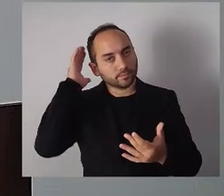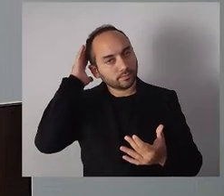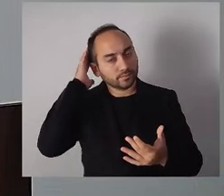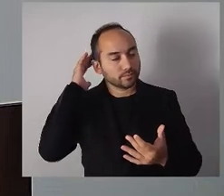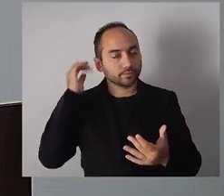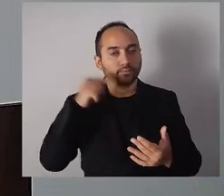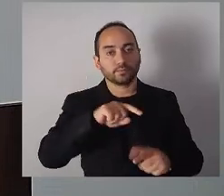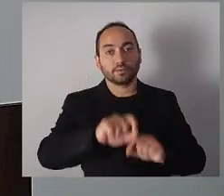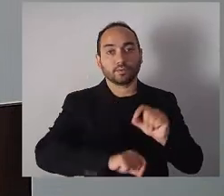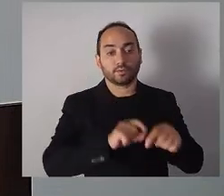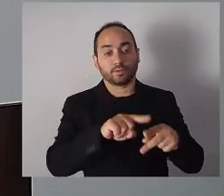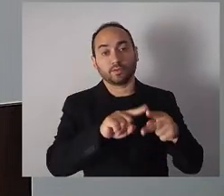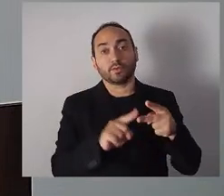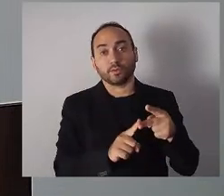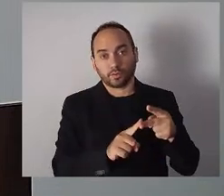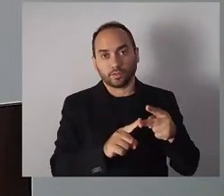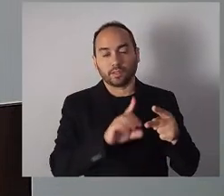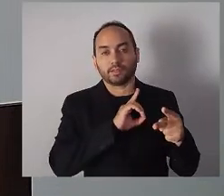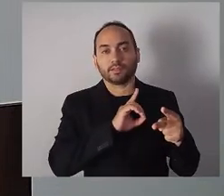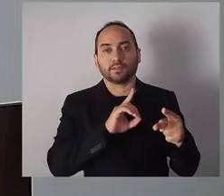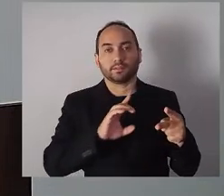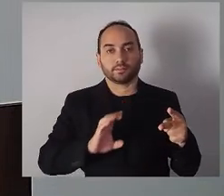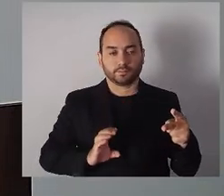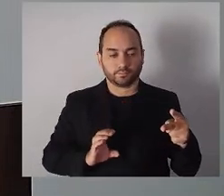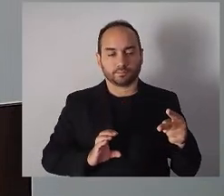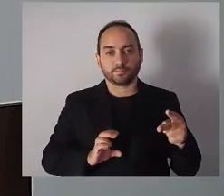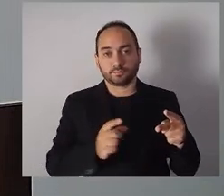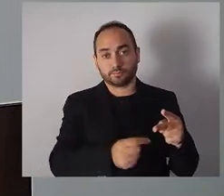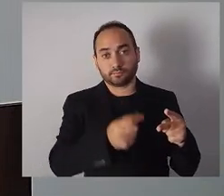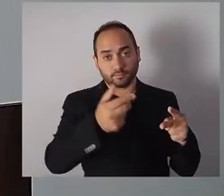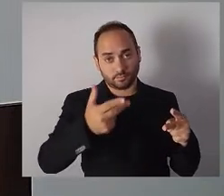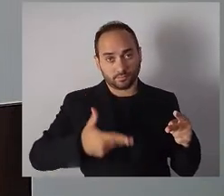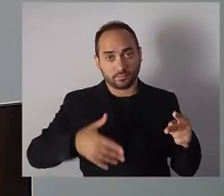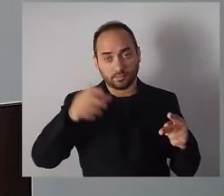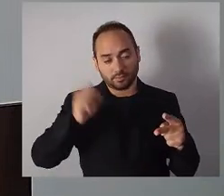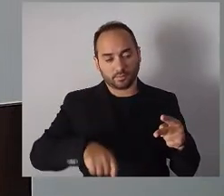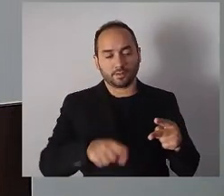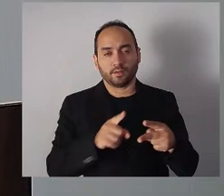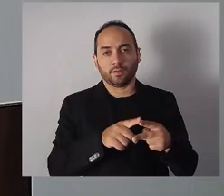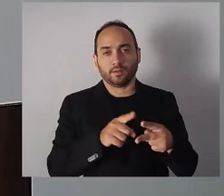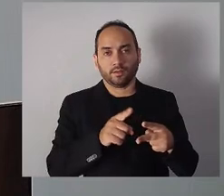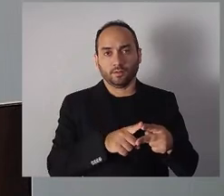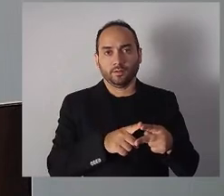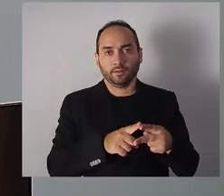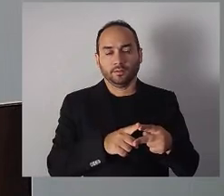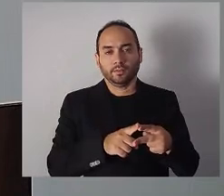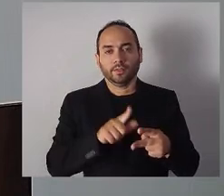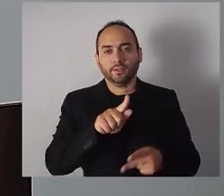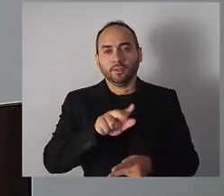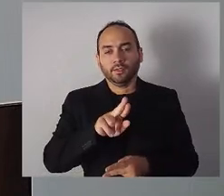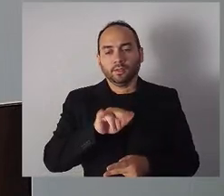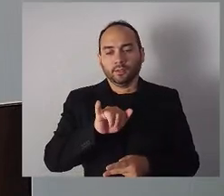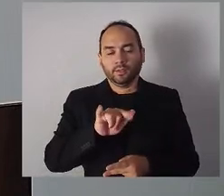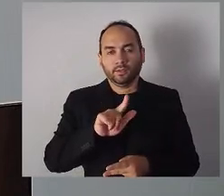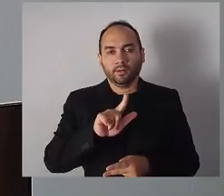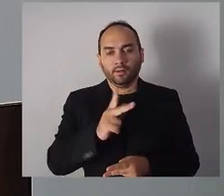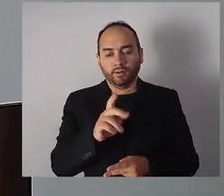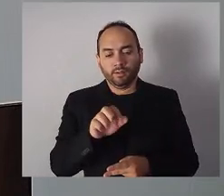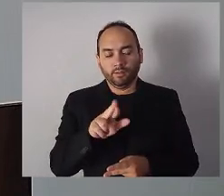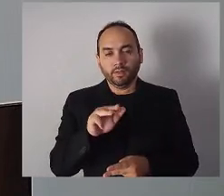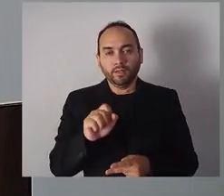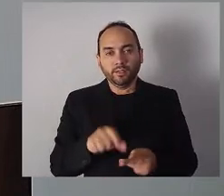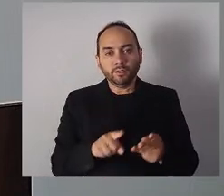ouvimos 2 deputados estaduais, o deputado estadual Guilherme Landim e o